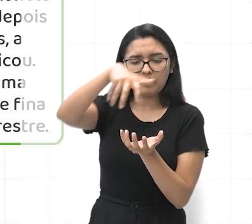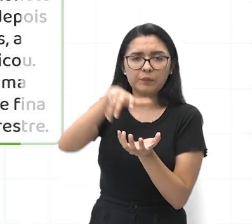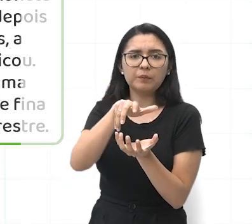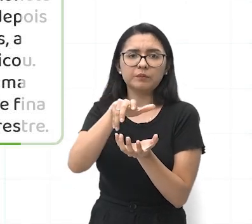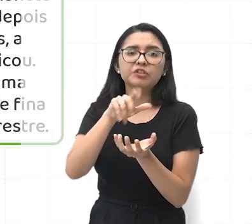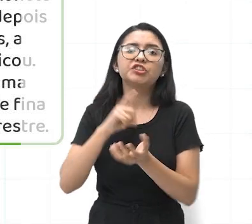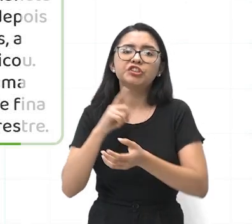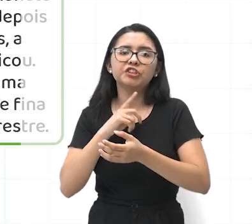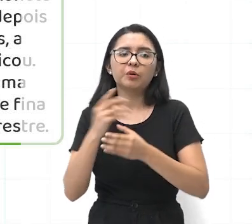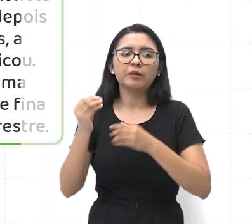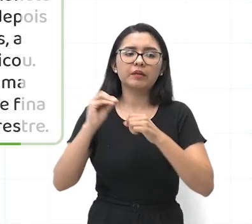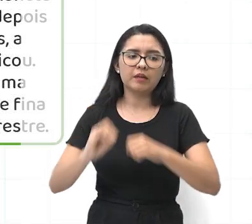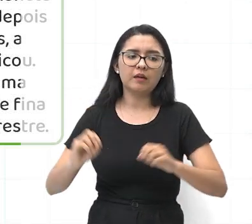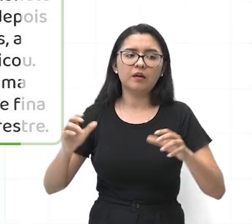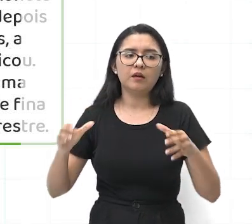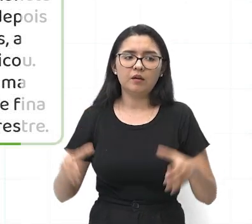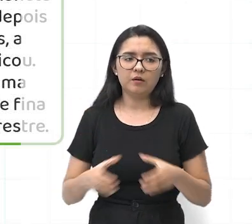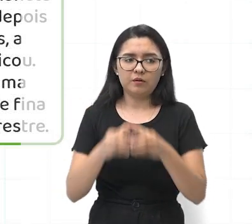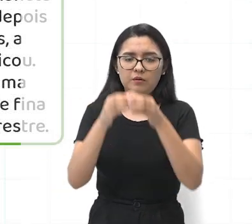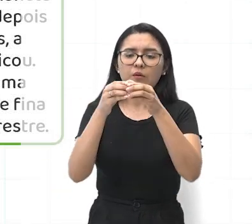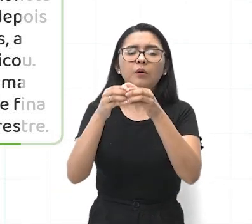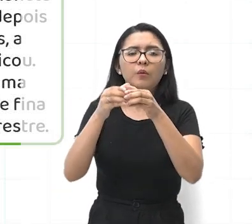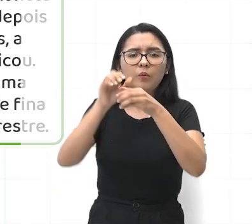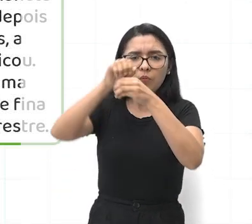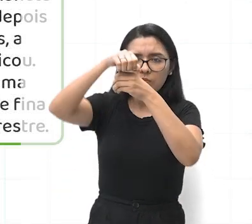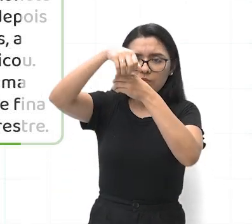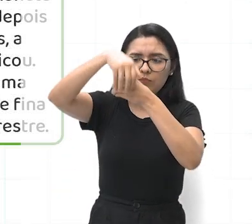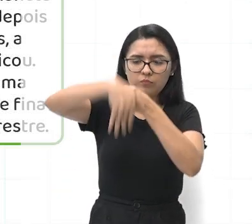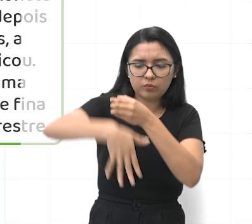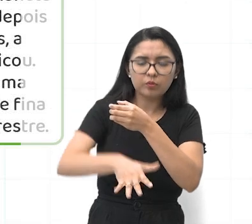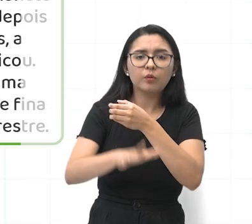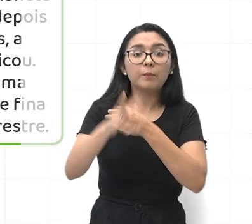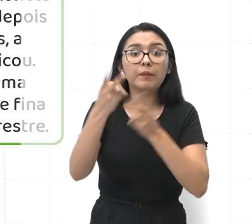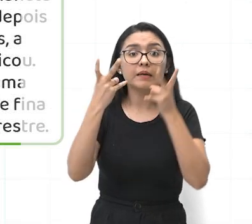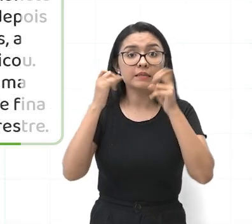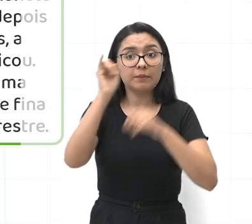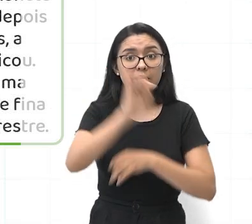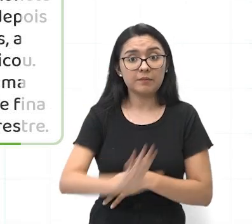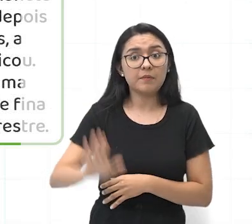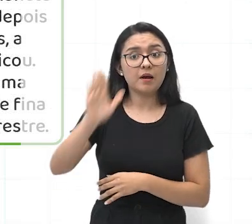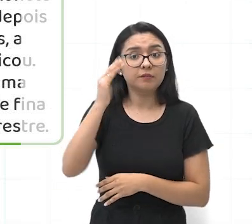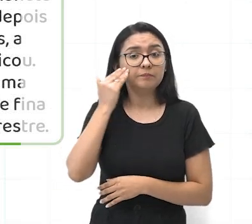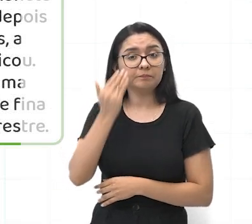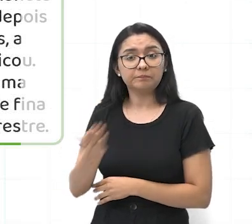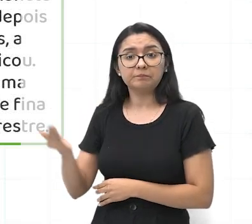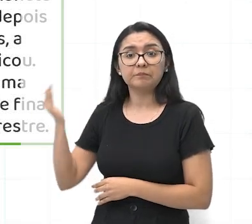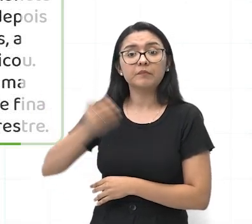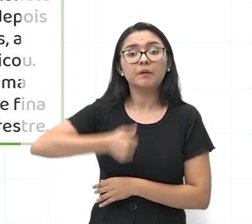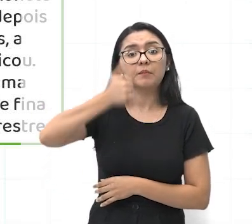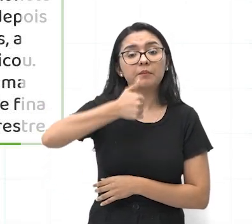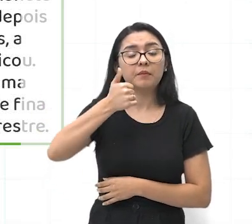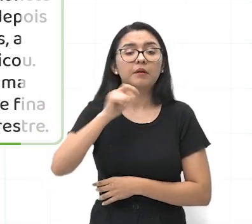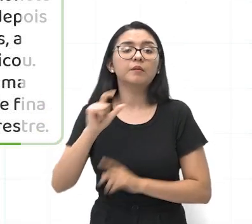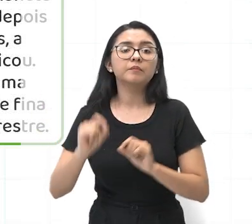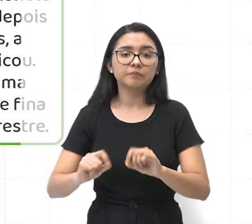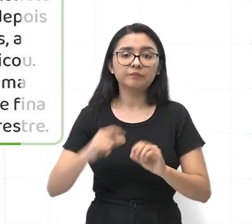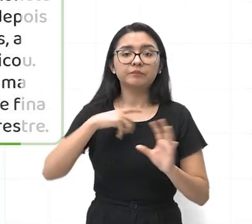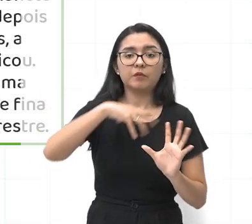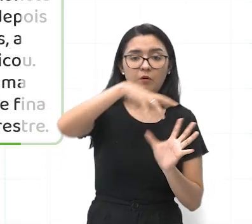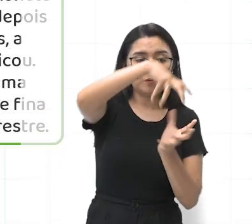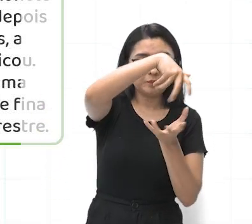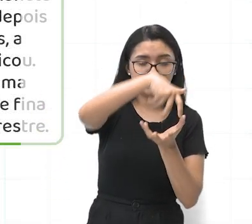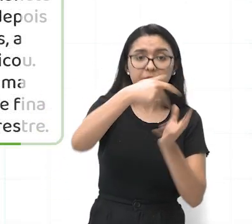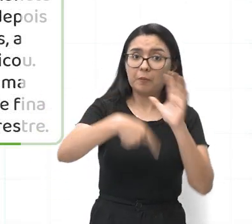por vulcões. Então, observe aí na nossa imagem. Na primeira imagem, nós vemos o